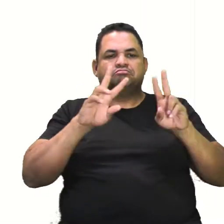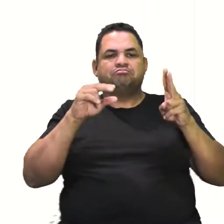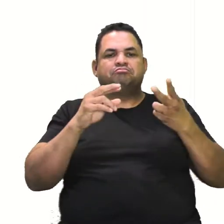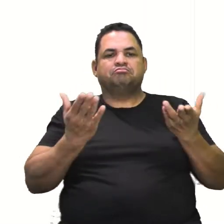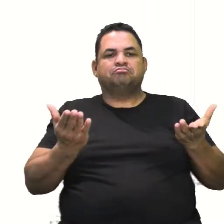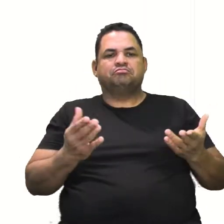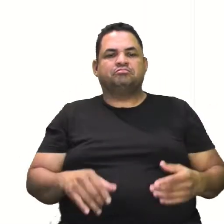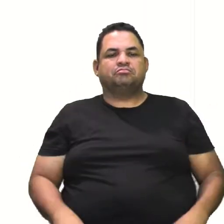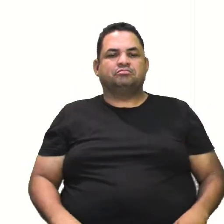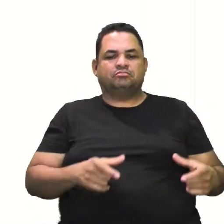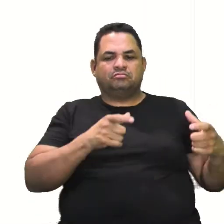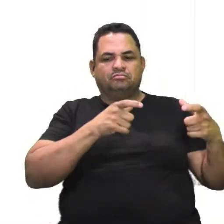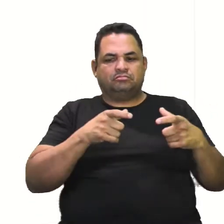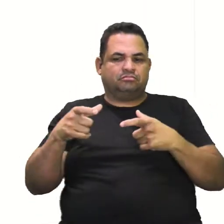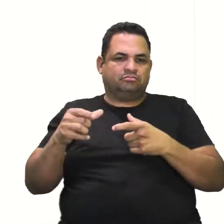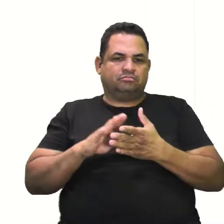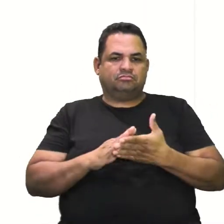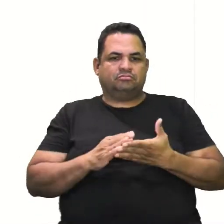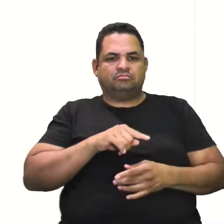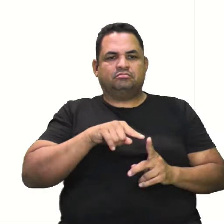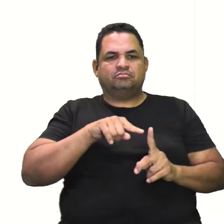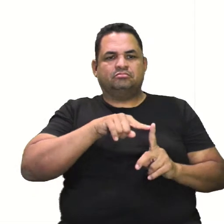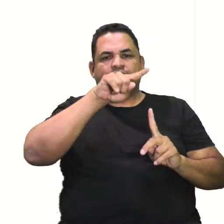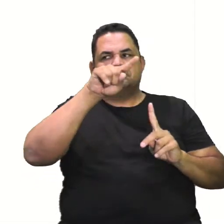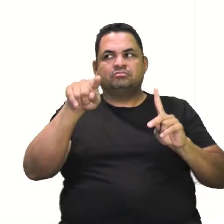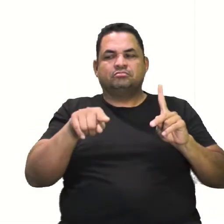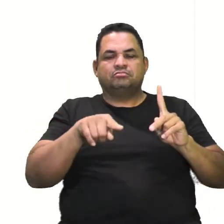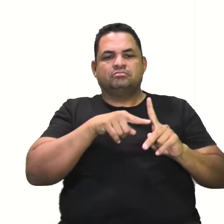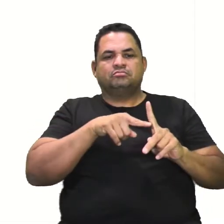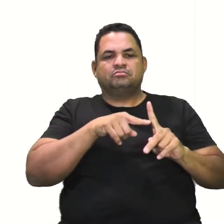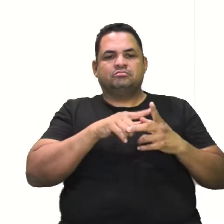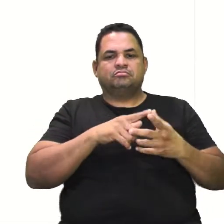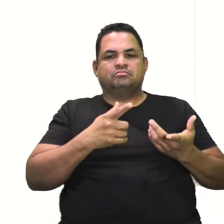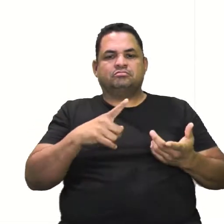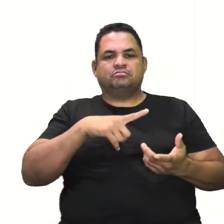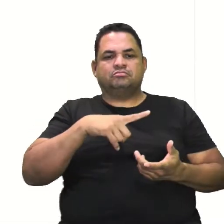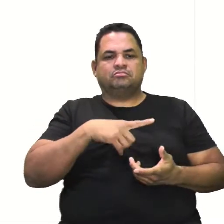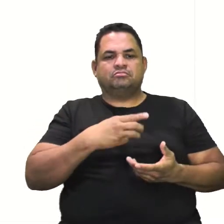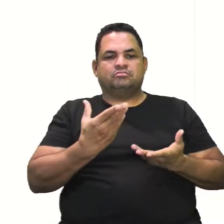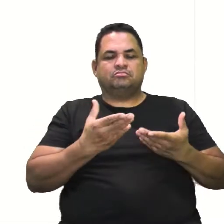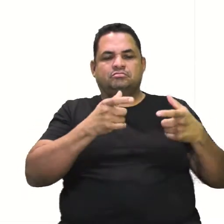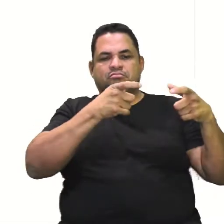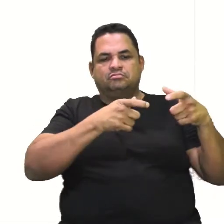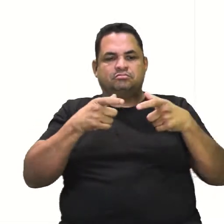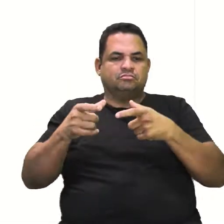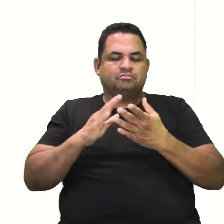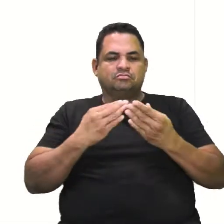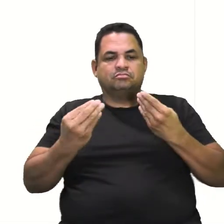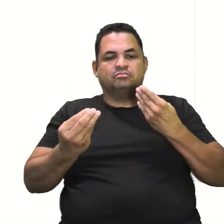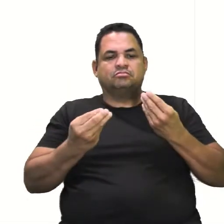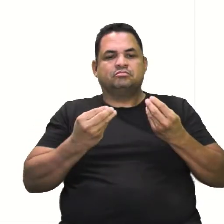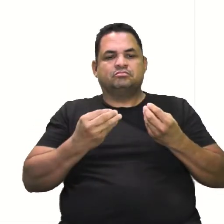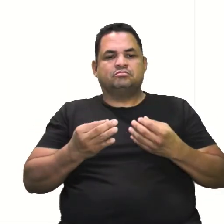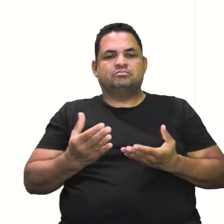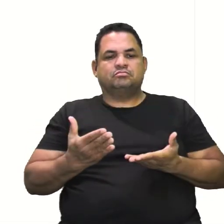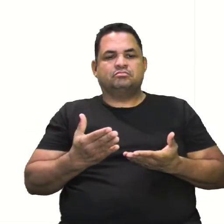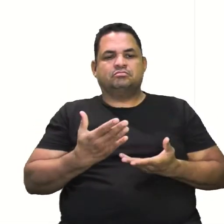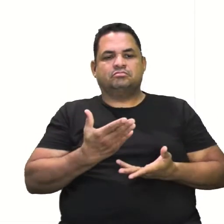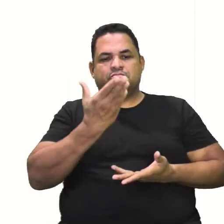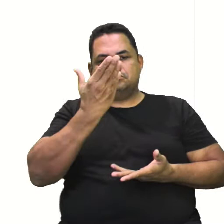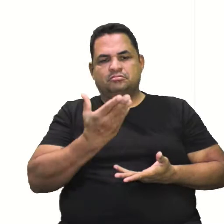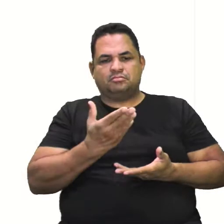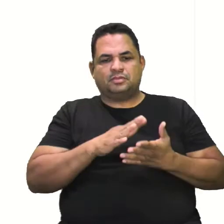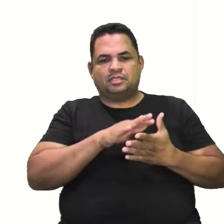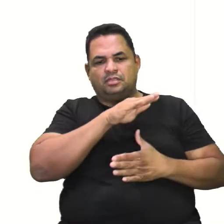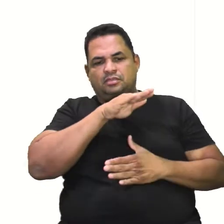ver? Posição relativa entre reta e circunferência, olha lá. Bom, existem 3 posições relativas entre as retas